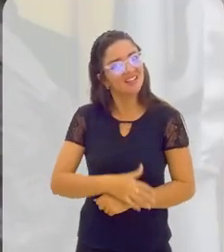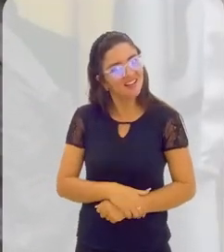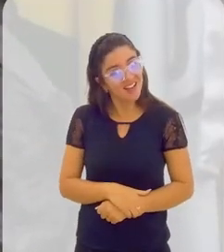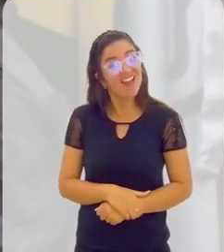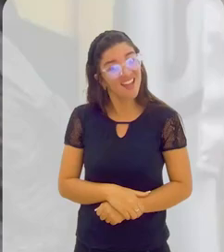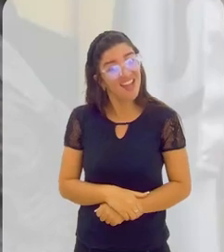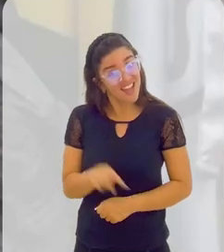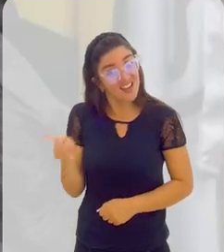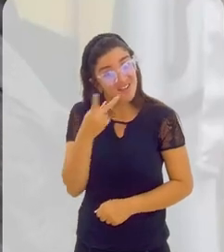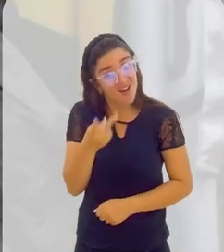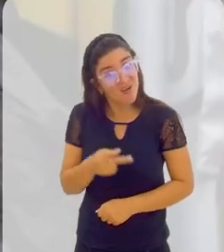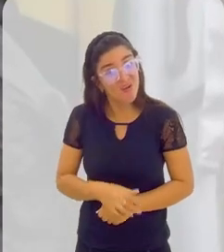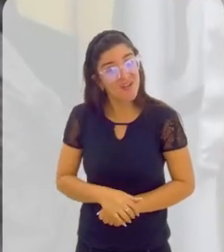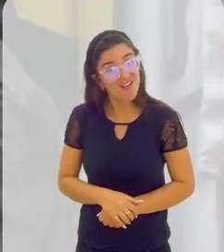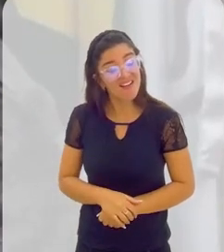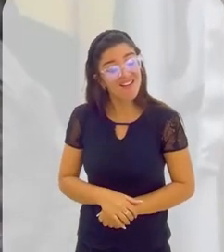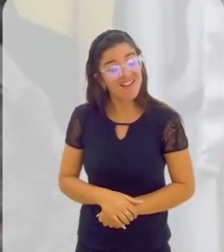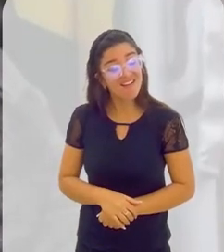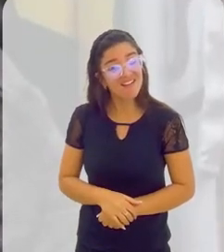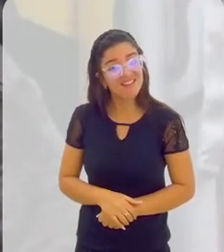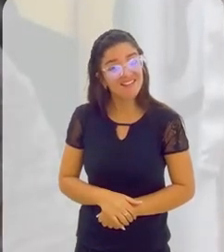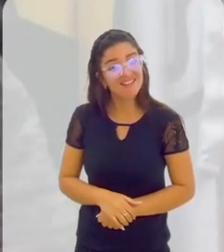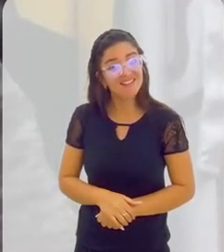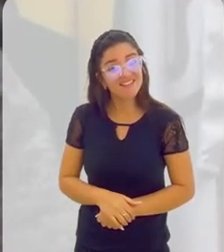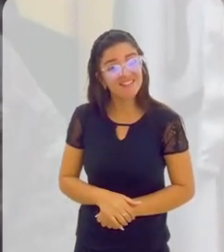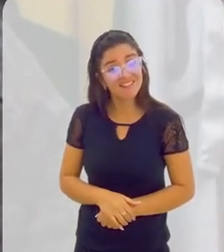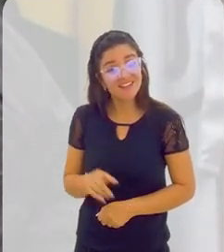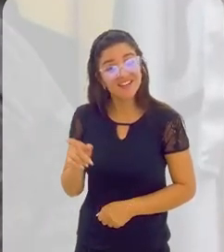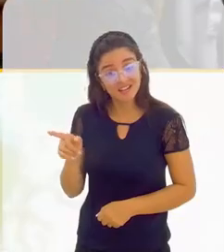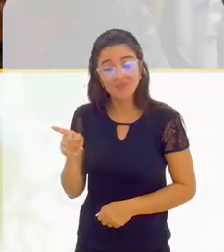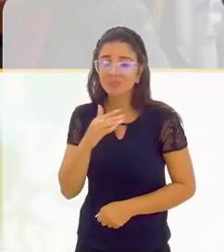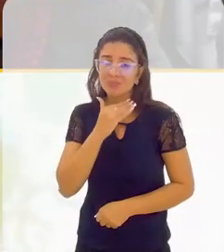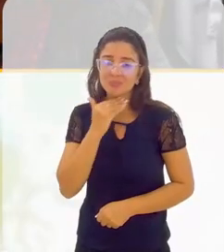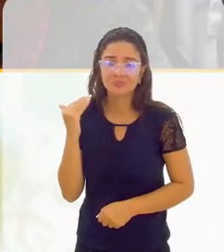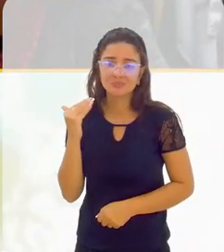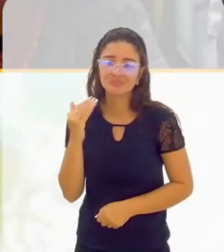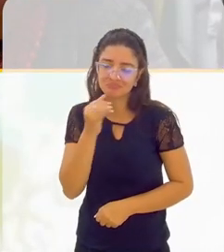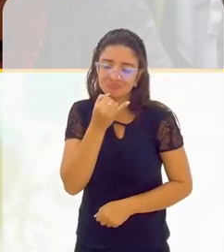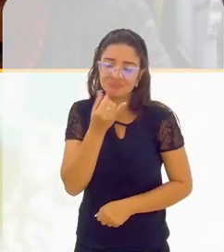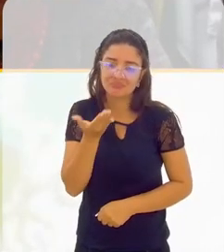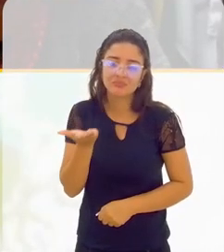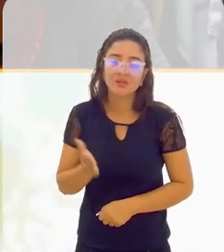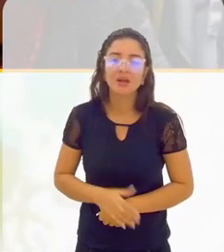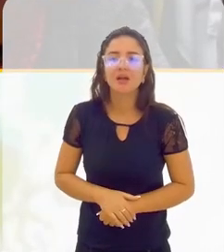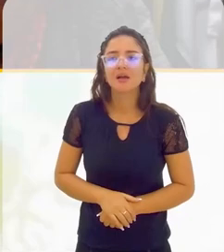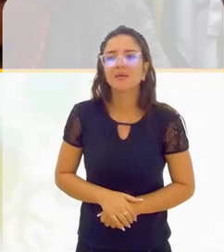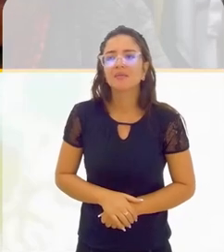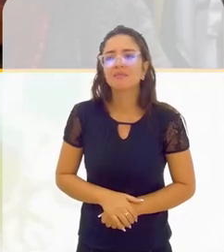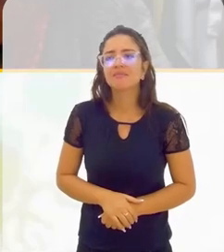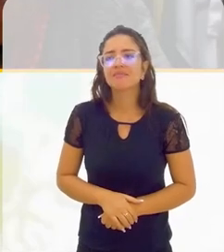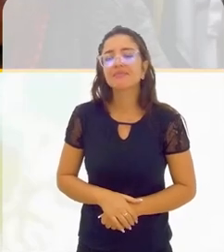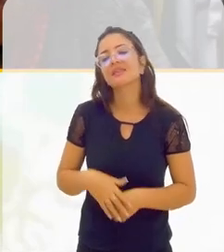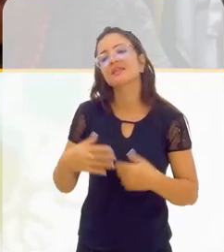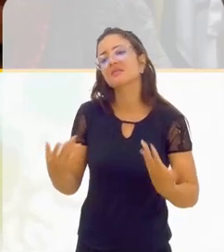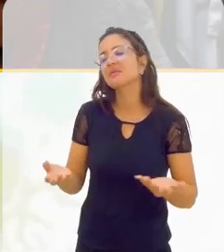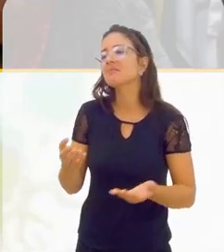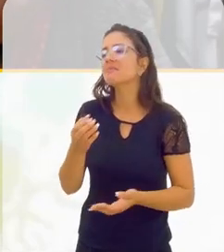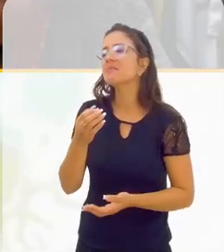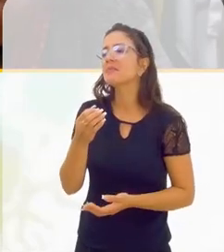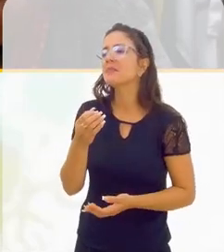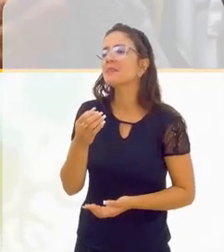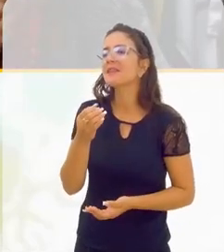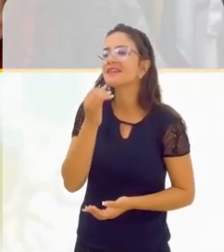meninos eu vivi isso ele já faleceu e o estado de humor